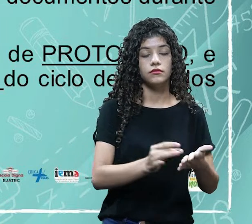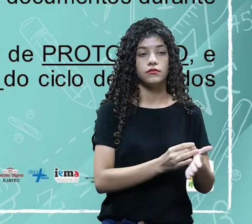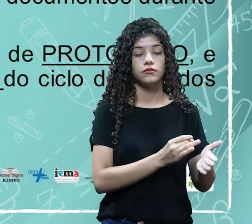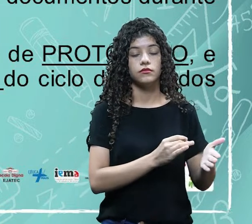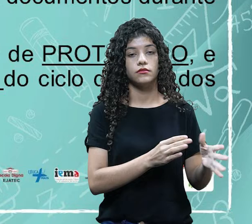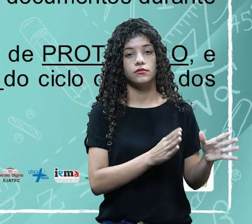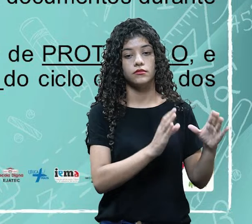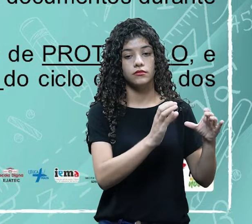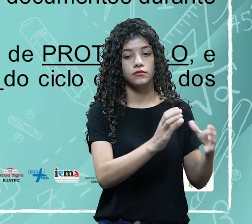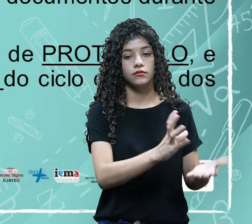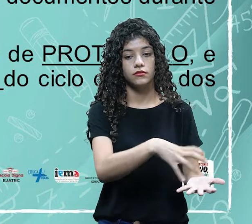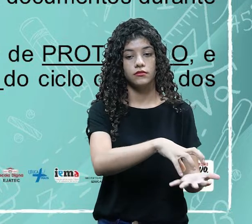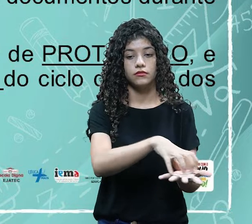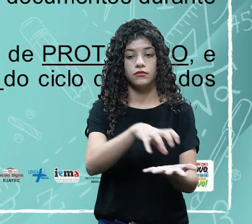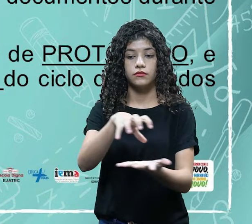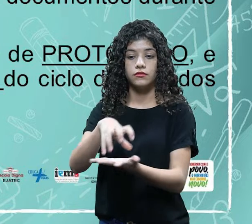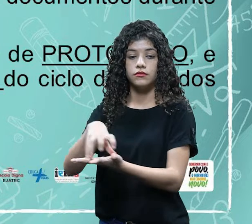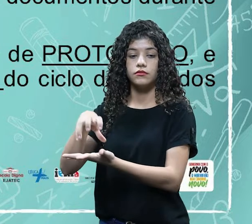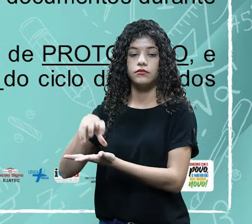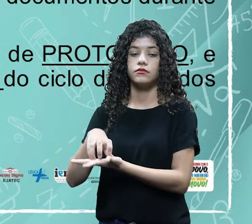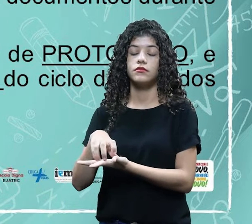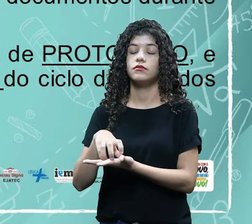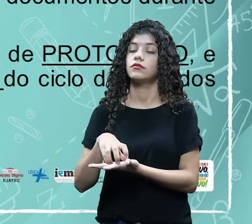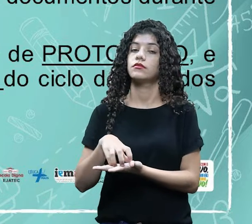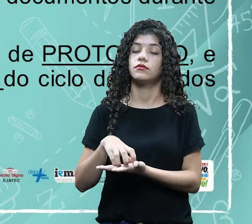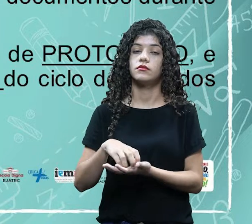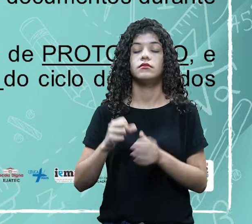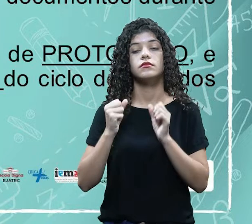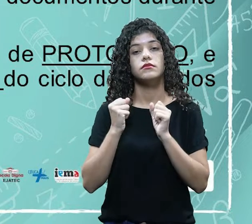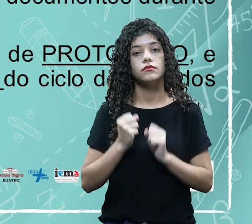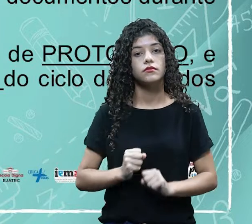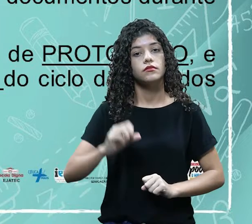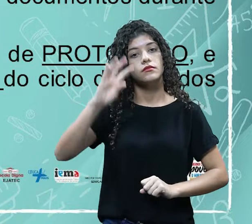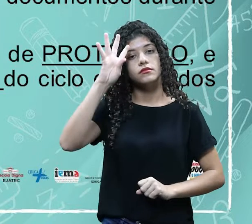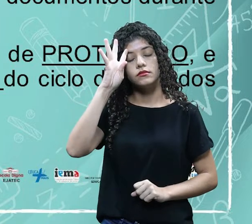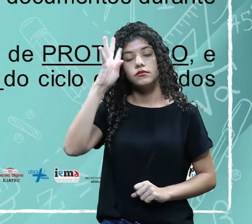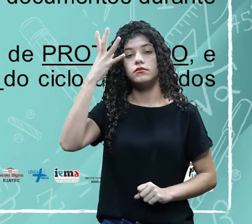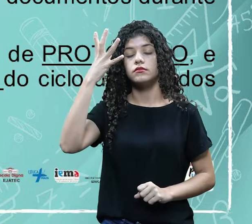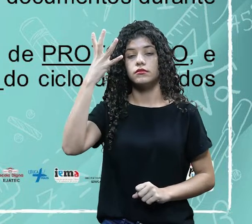controlar a tramitação dos processos de forma que seja possível